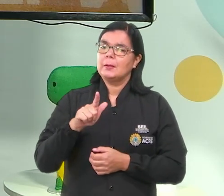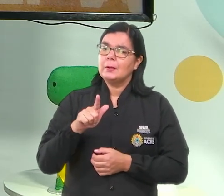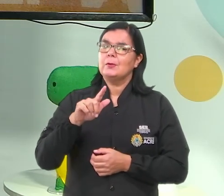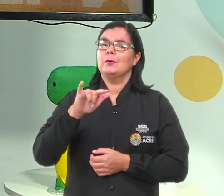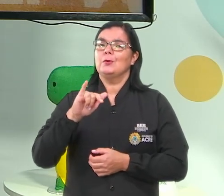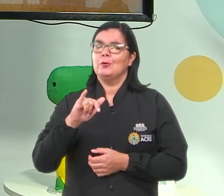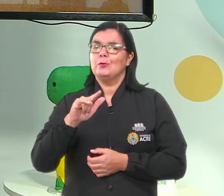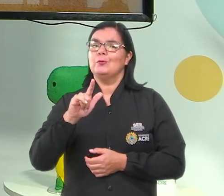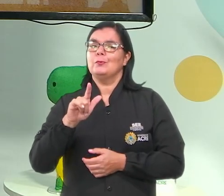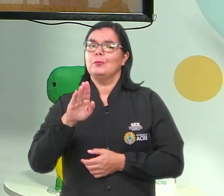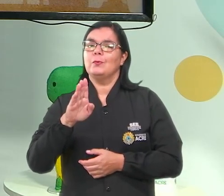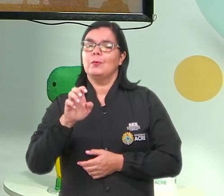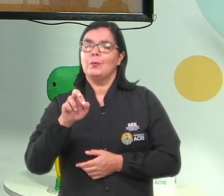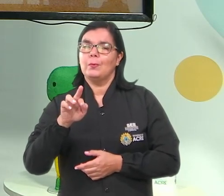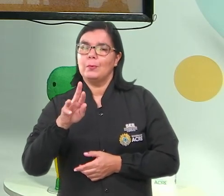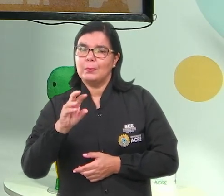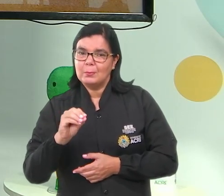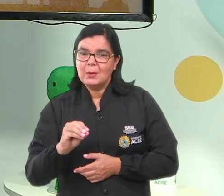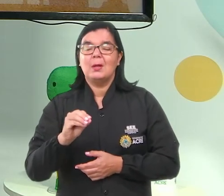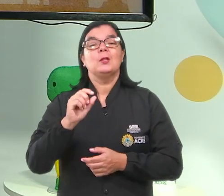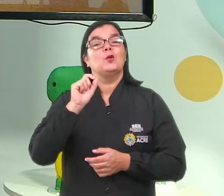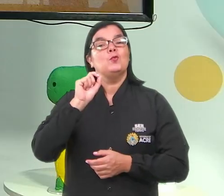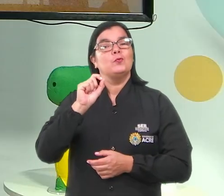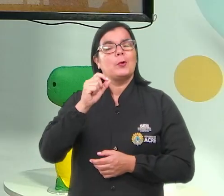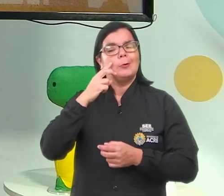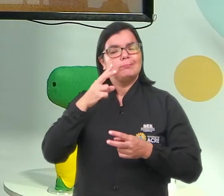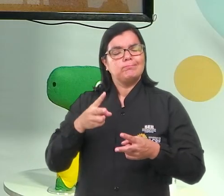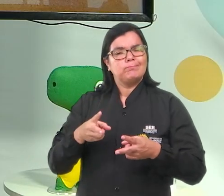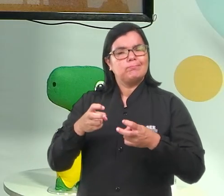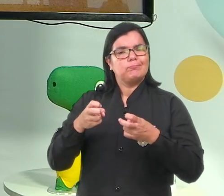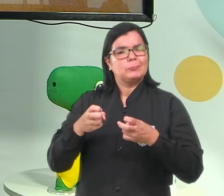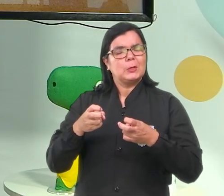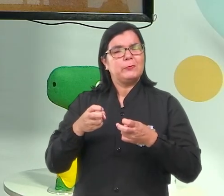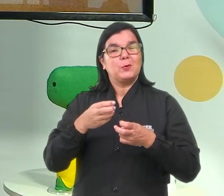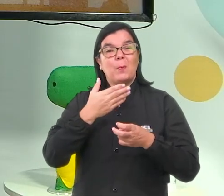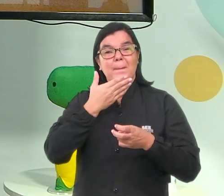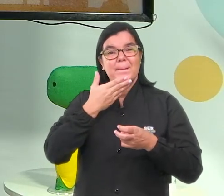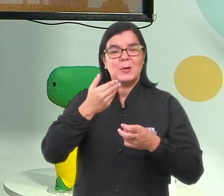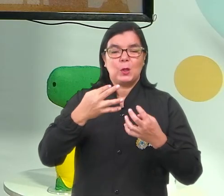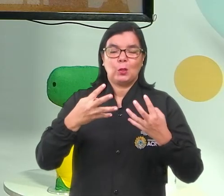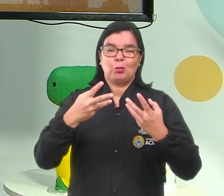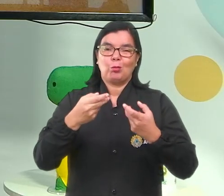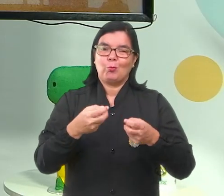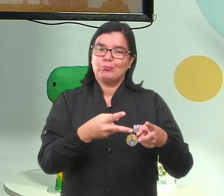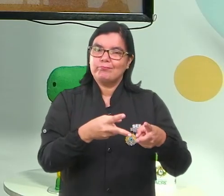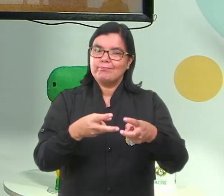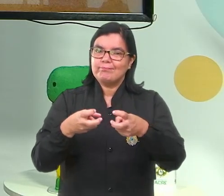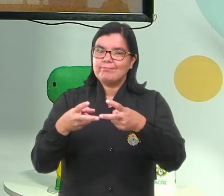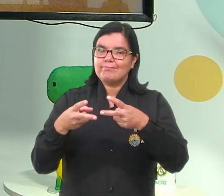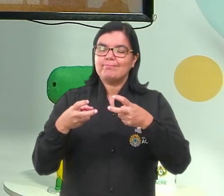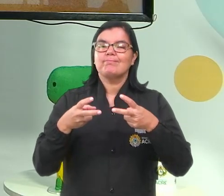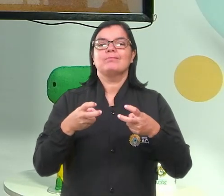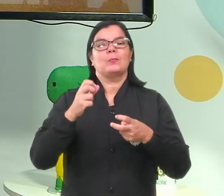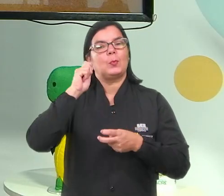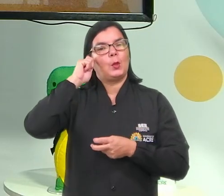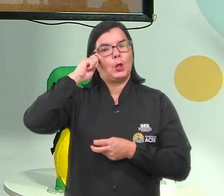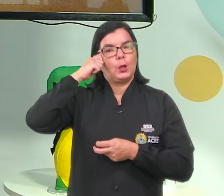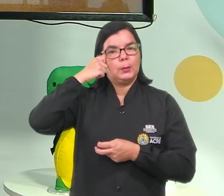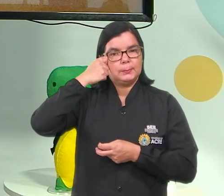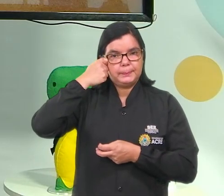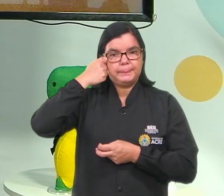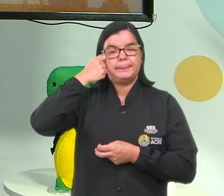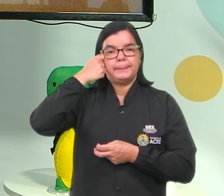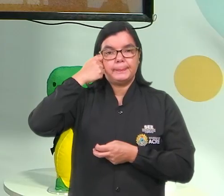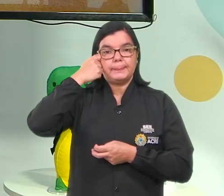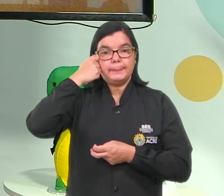Freire ele acabou, digamos assim, suavizando toda a situação de exploração em que o negro ele